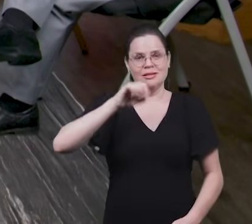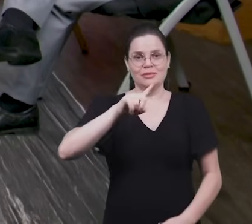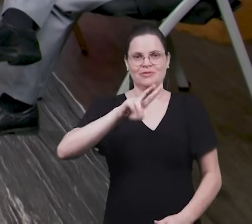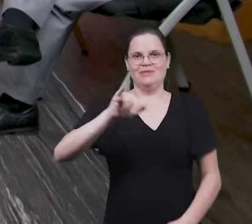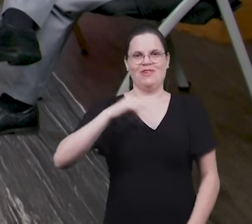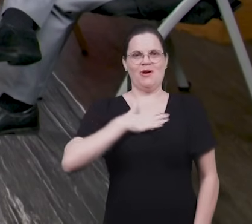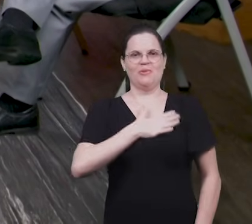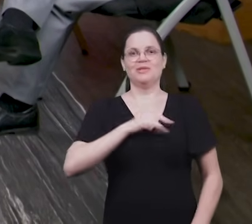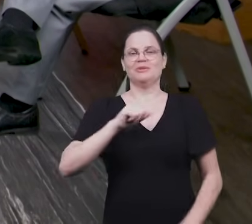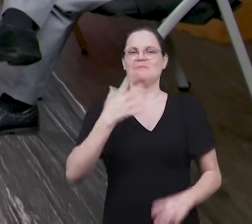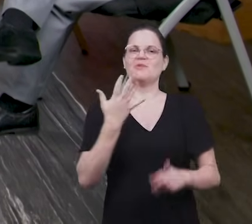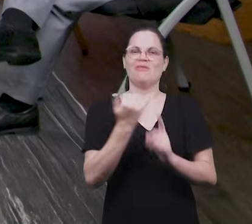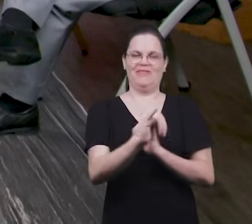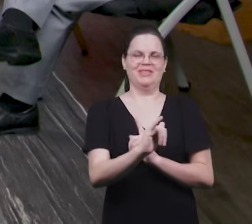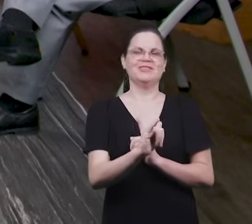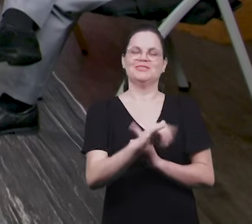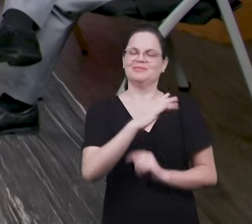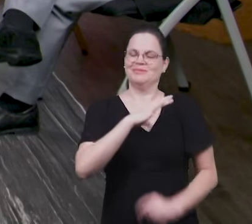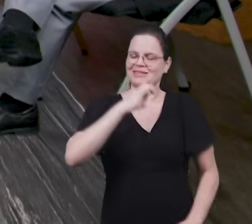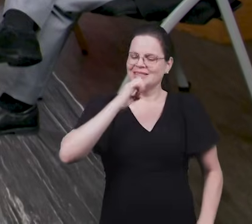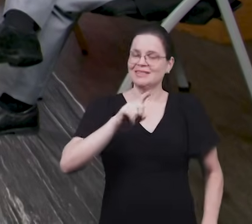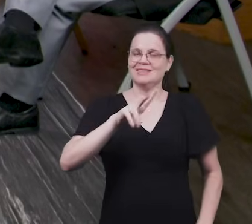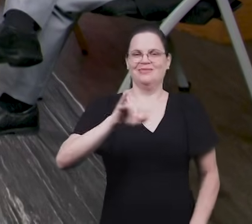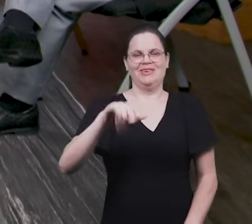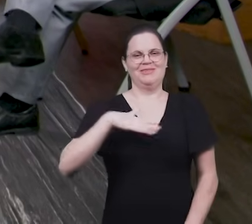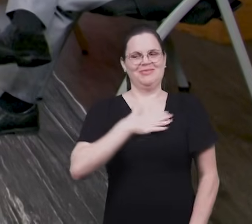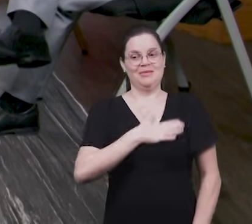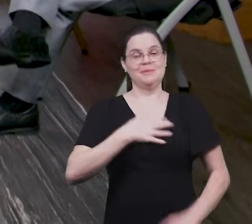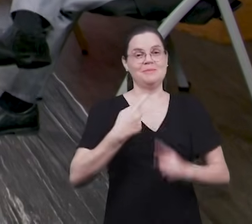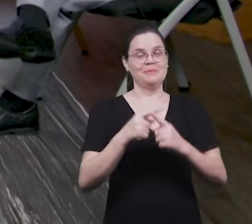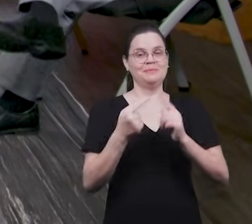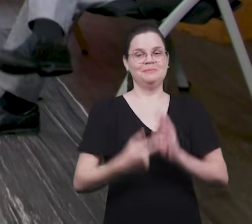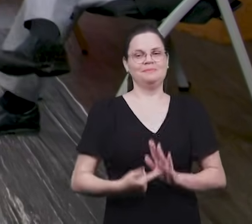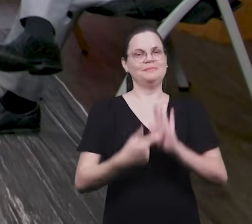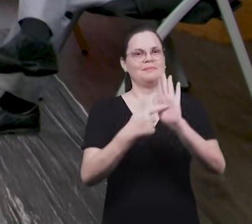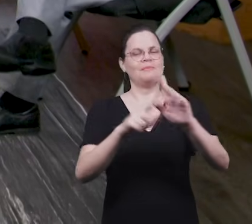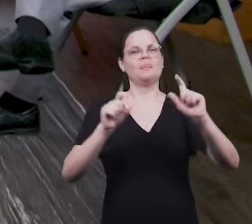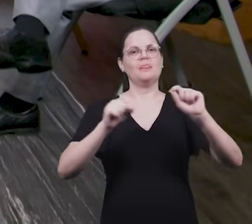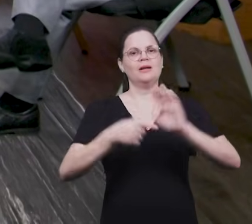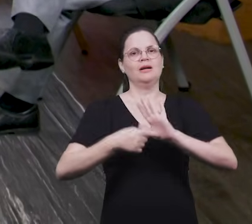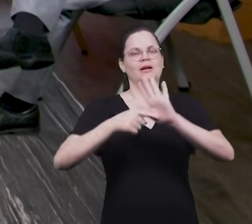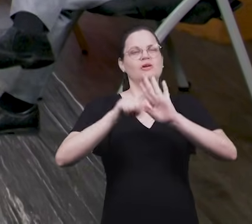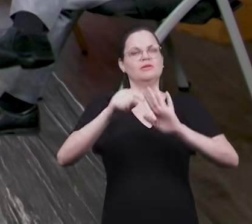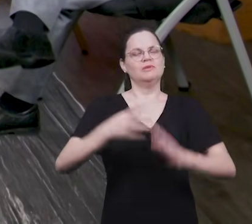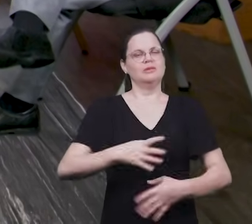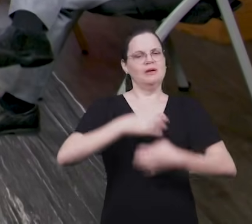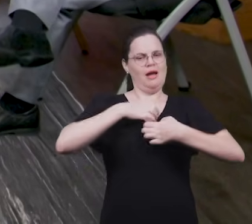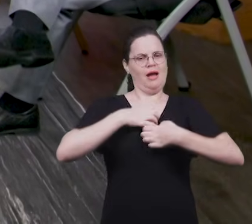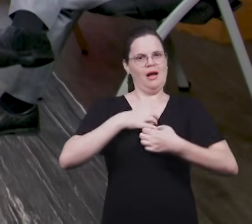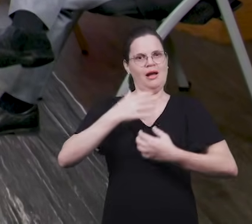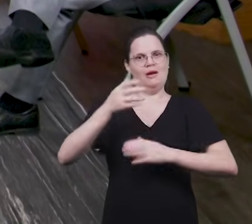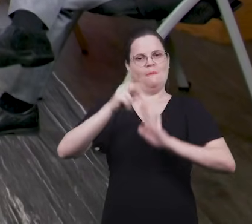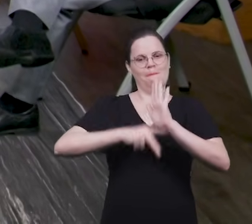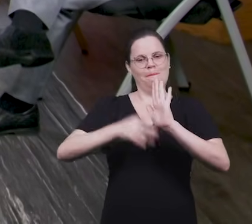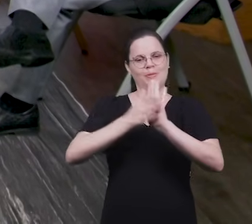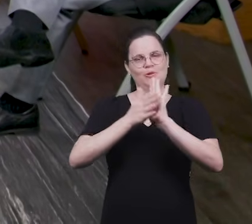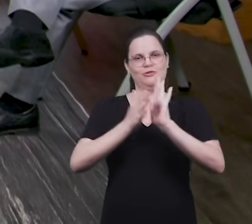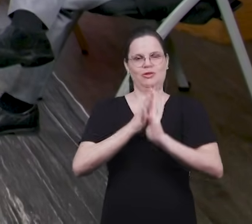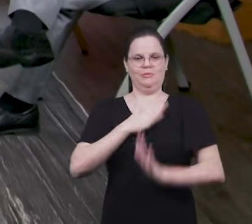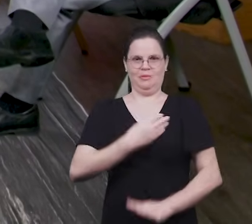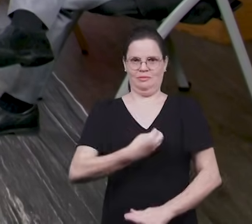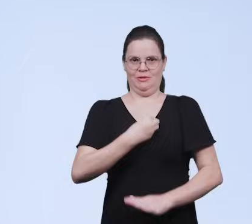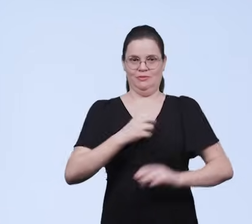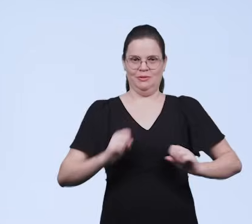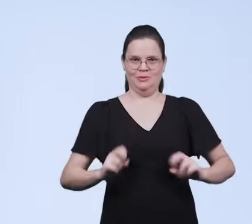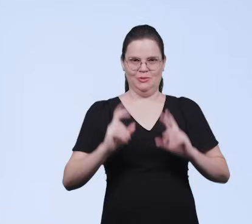gostar mais, é a parte profética, é aquilo que traz de mensagem para a sua vida o conteúdo que nós vamos tratar aqui,